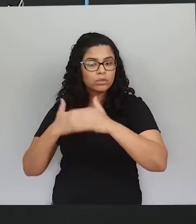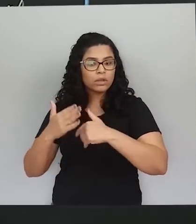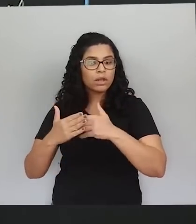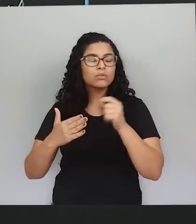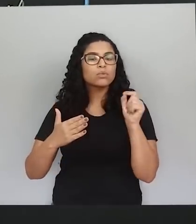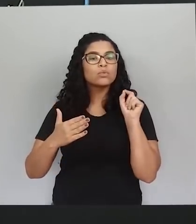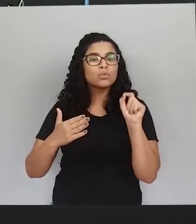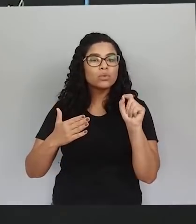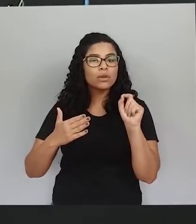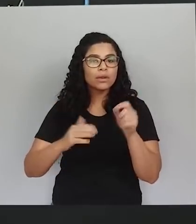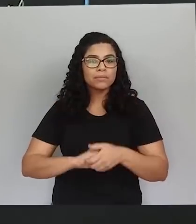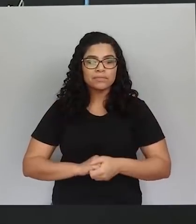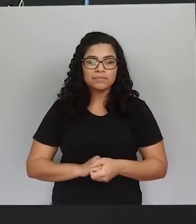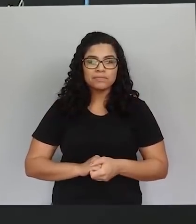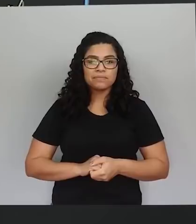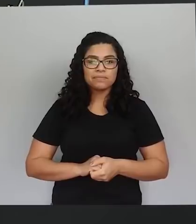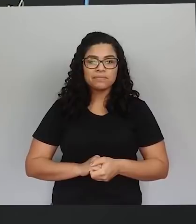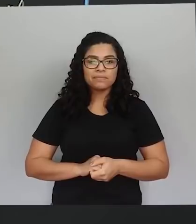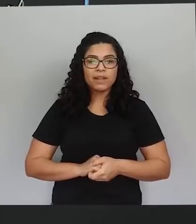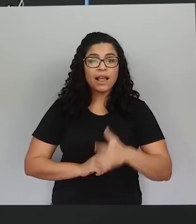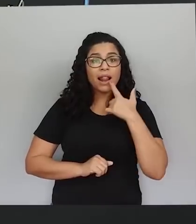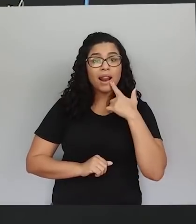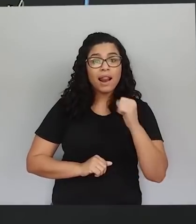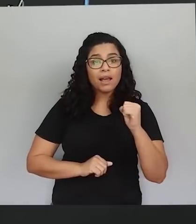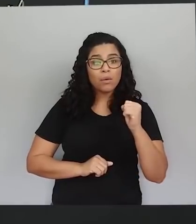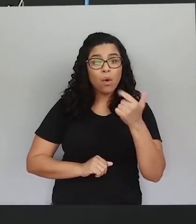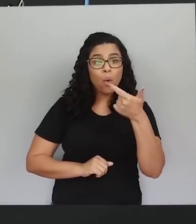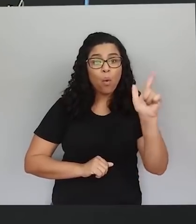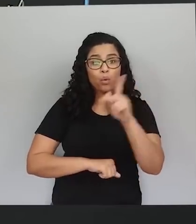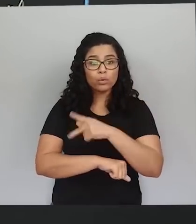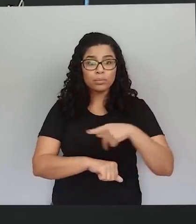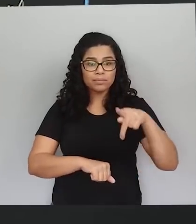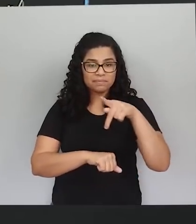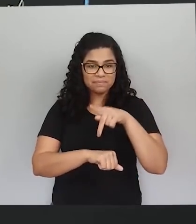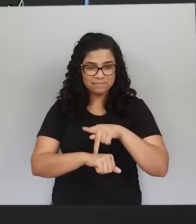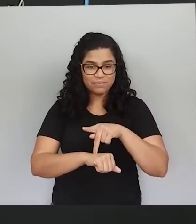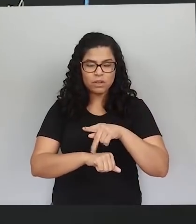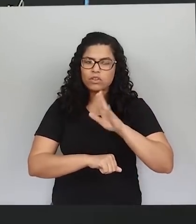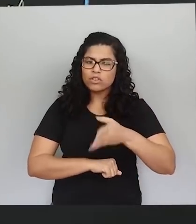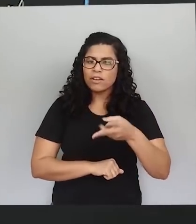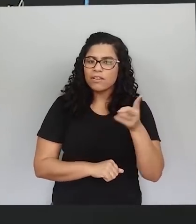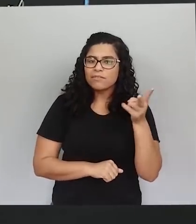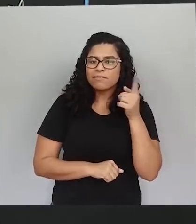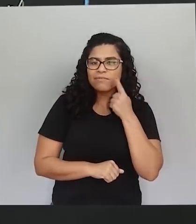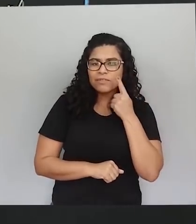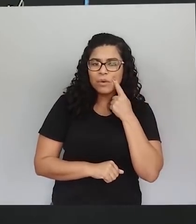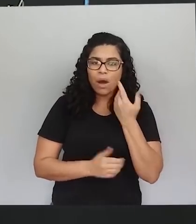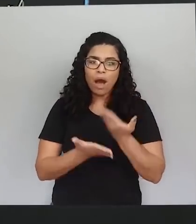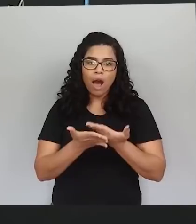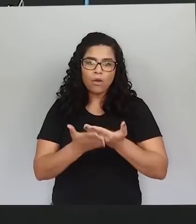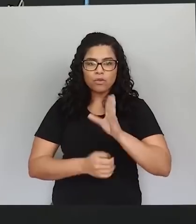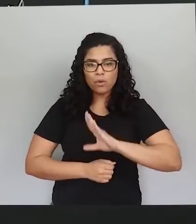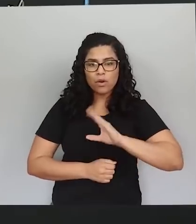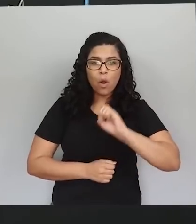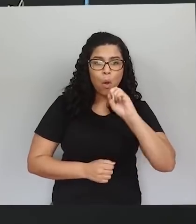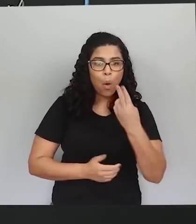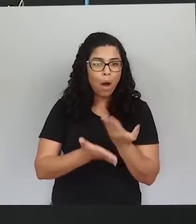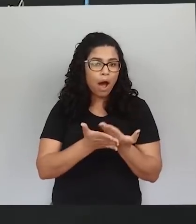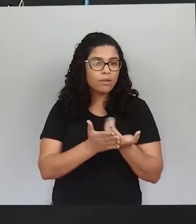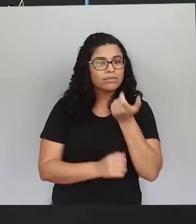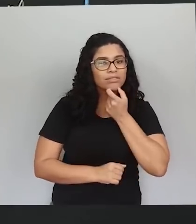E aí, turminha, gostaram? Muito legal, né? Então, às vezes, nós que não precisamos identificar as coisas